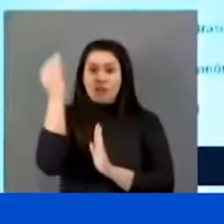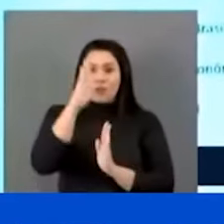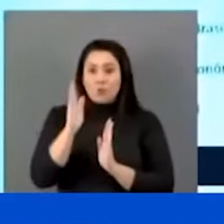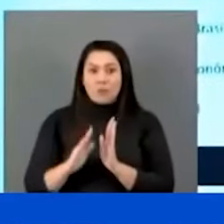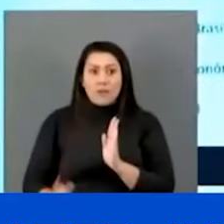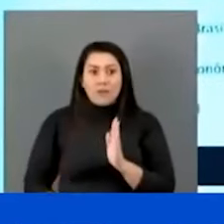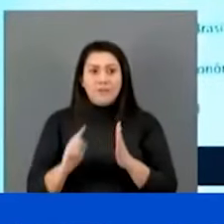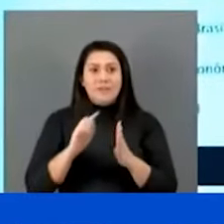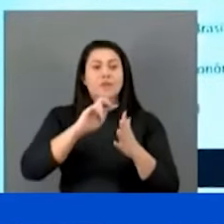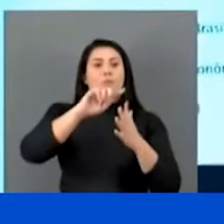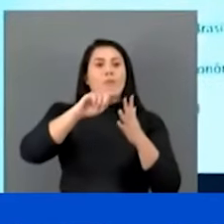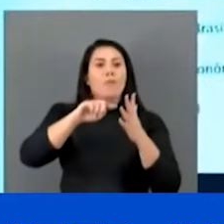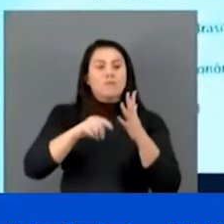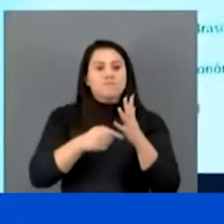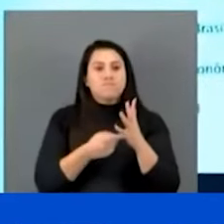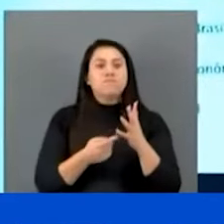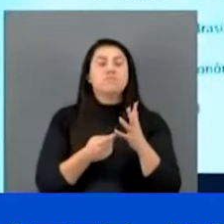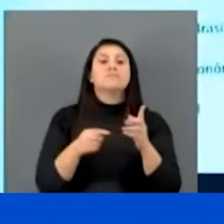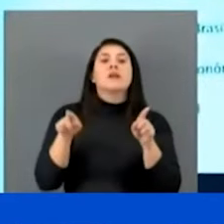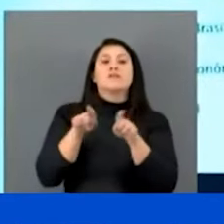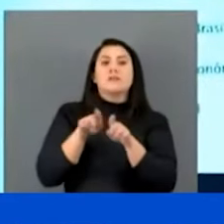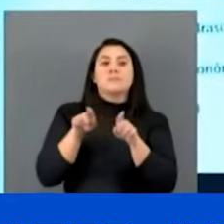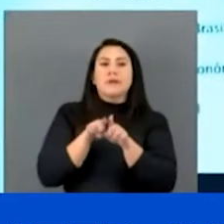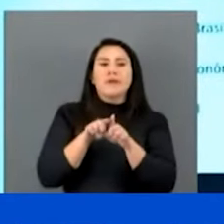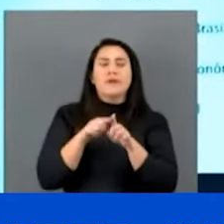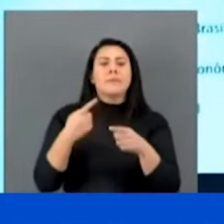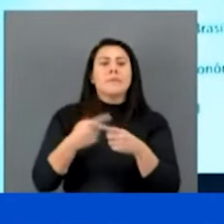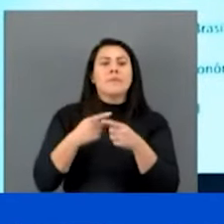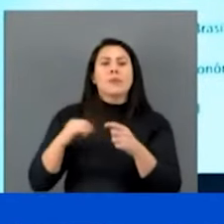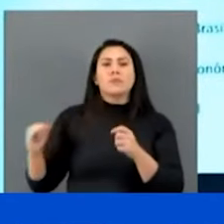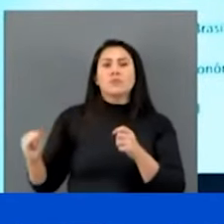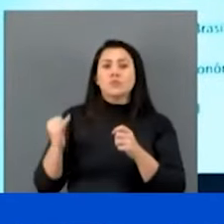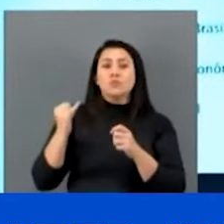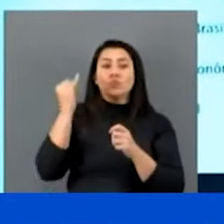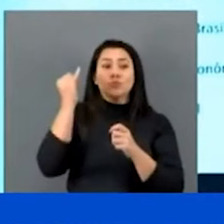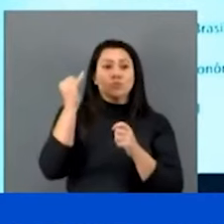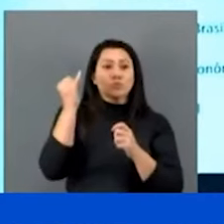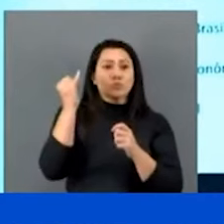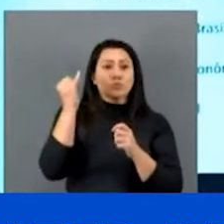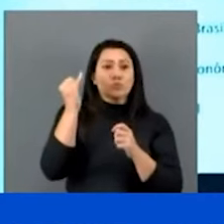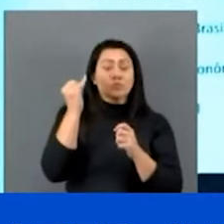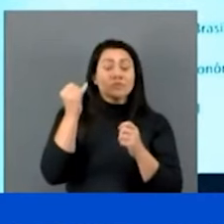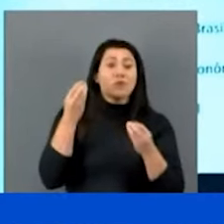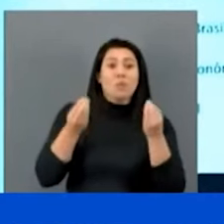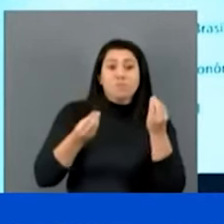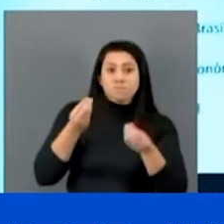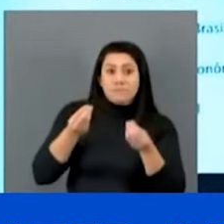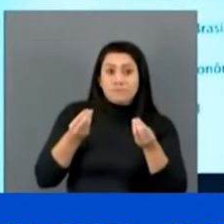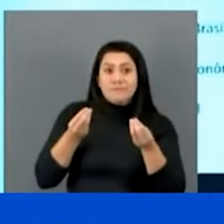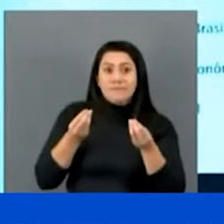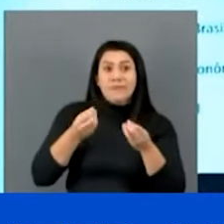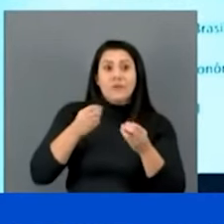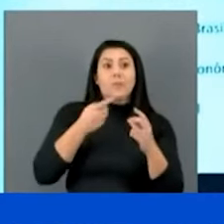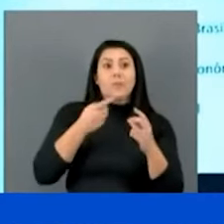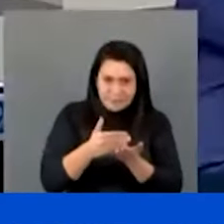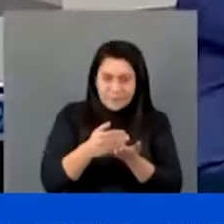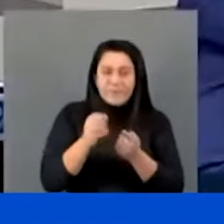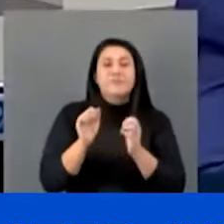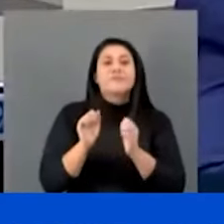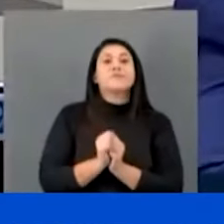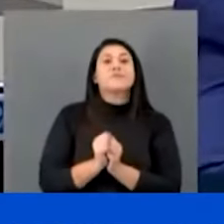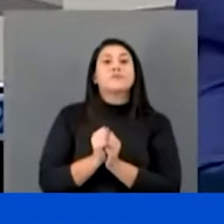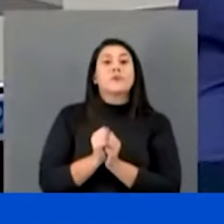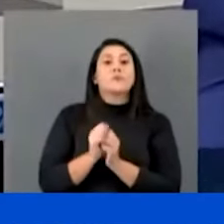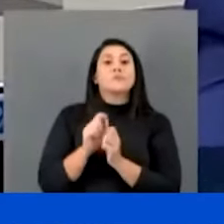conseguiu aquilo que ele queria, que é conseguir o apoio dos setores mais conservadores do mercado financeiro via o